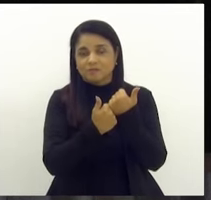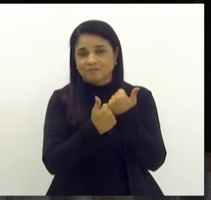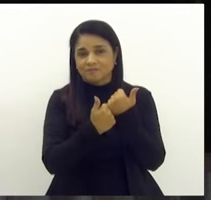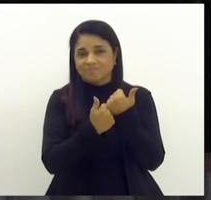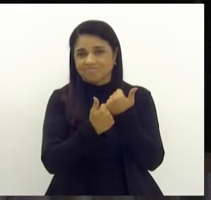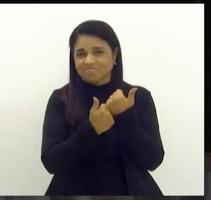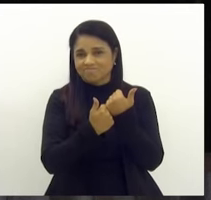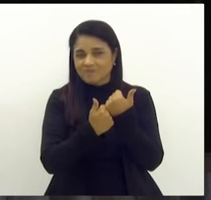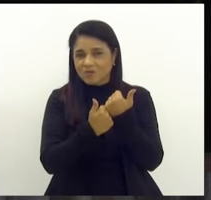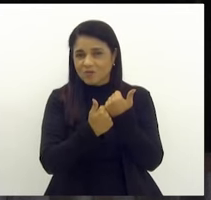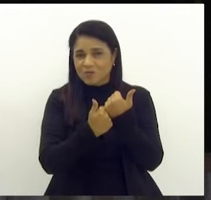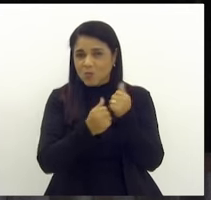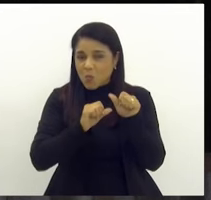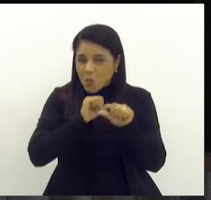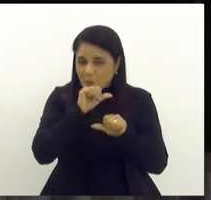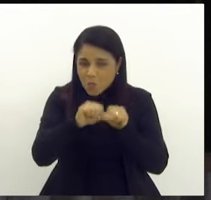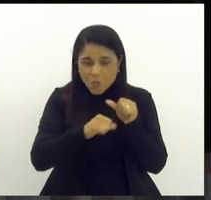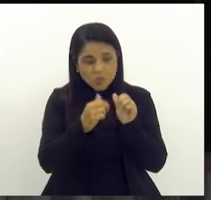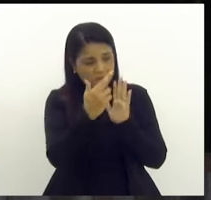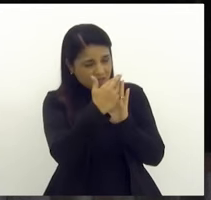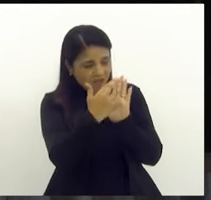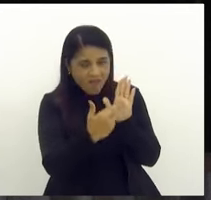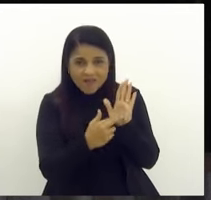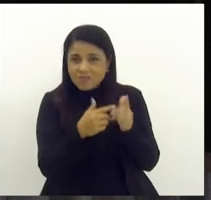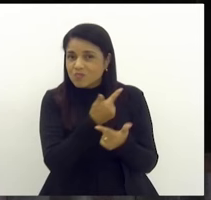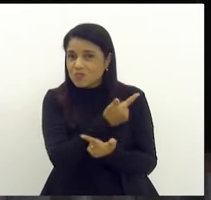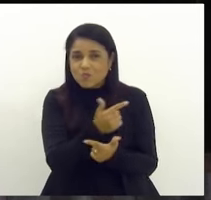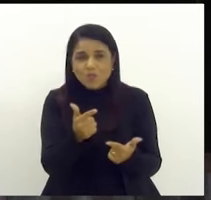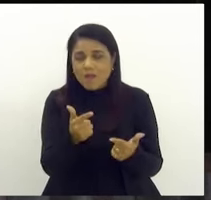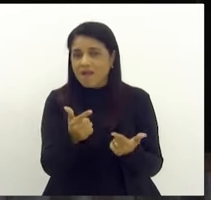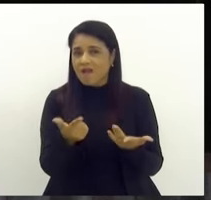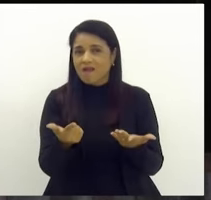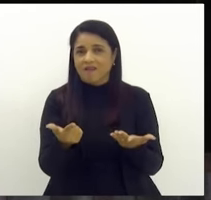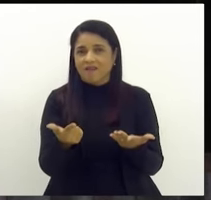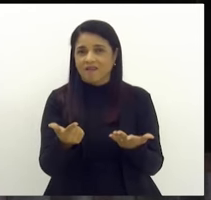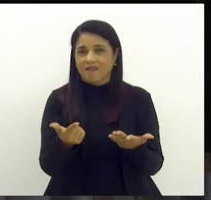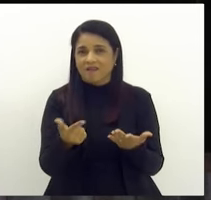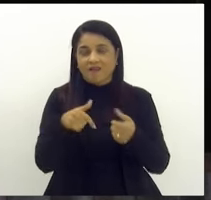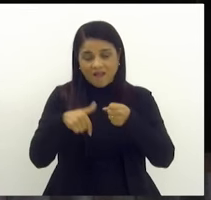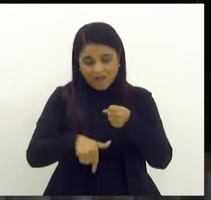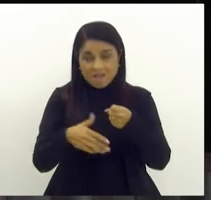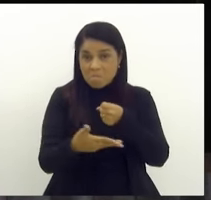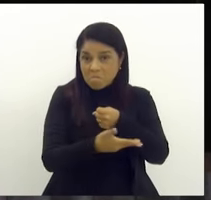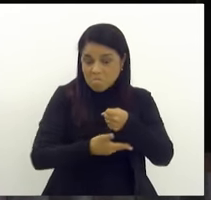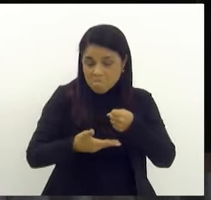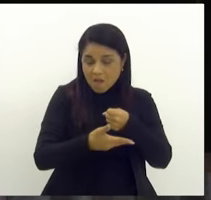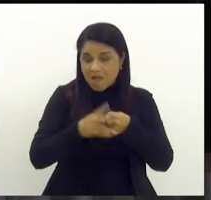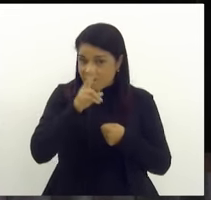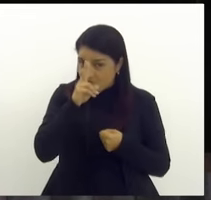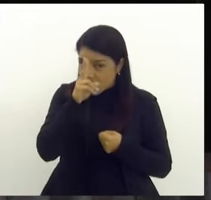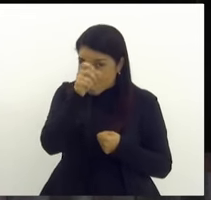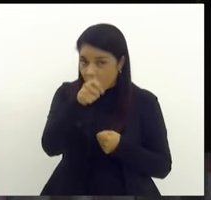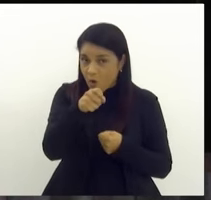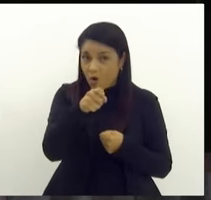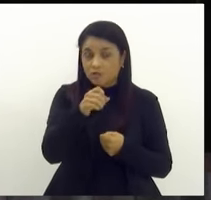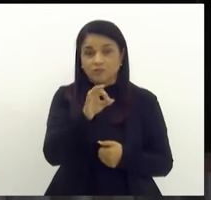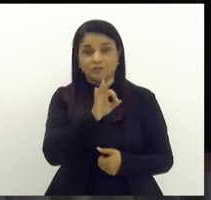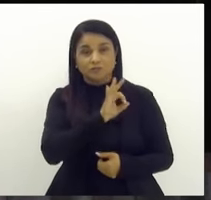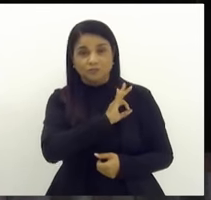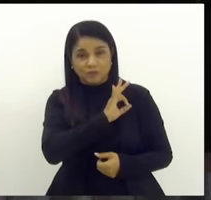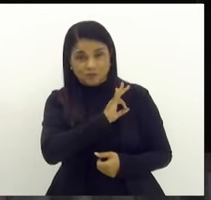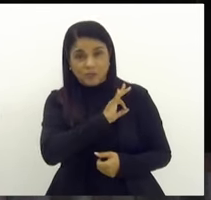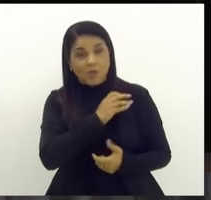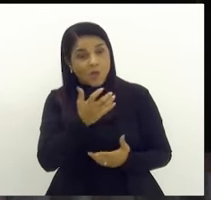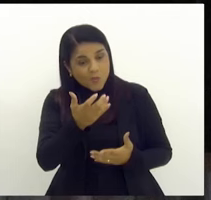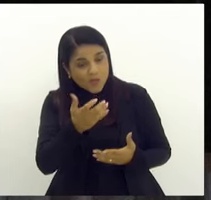e mexe e e não tem critério nenhum deputada Dan tem crit nenhum como aqui tem uma base muito forte de policiais eu queria que